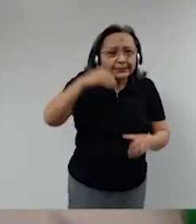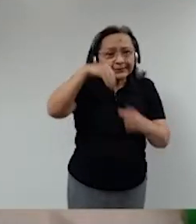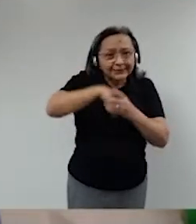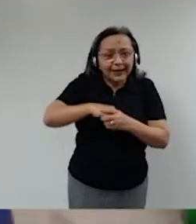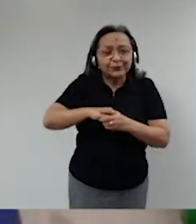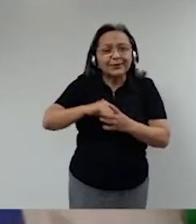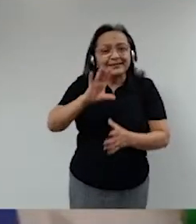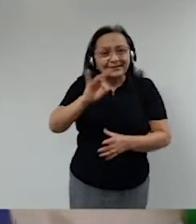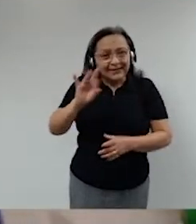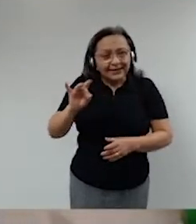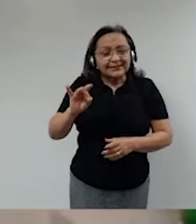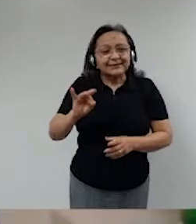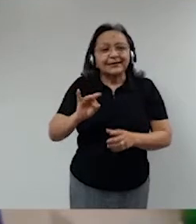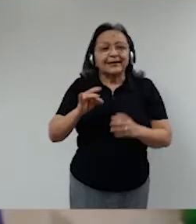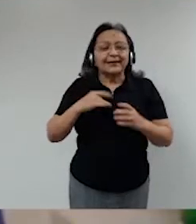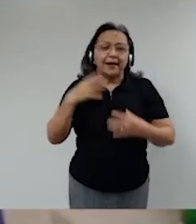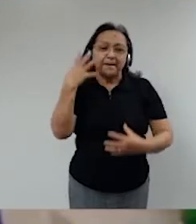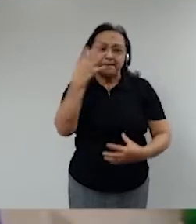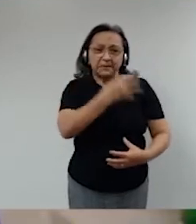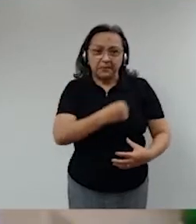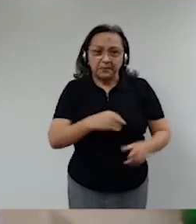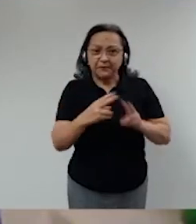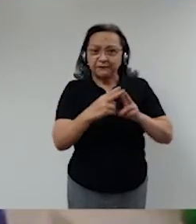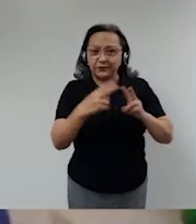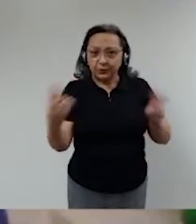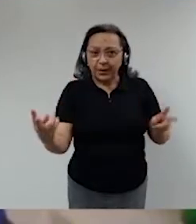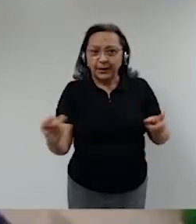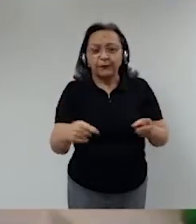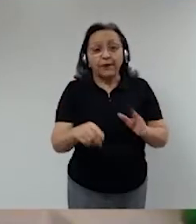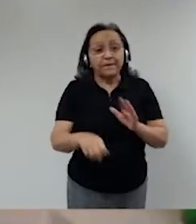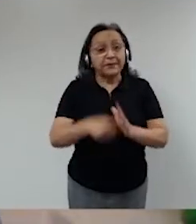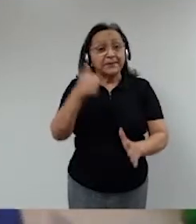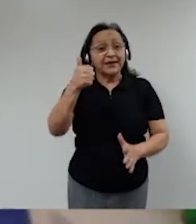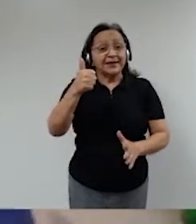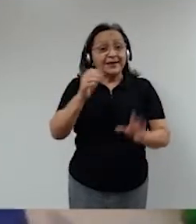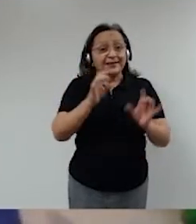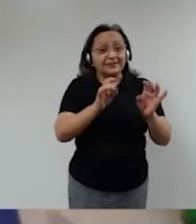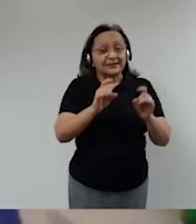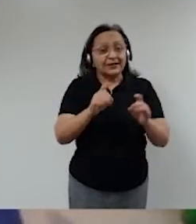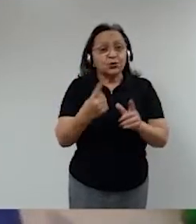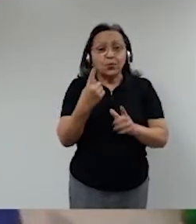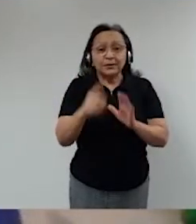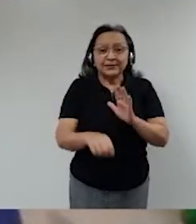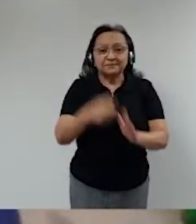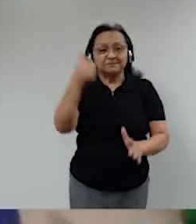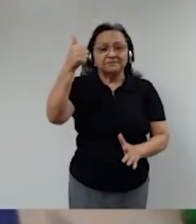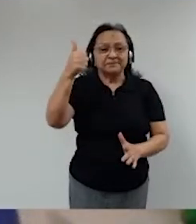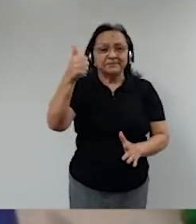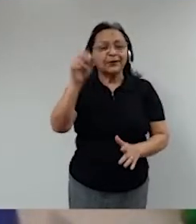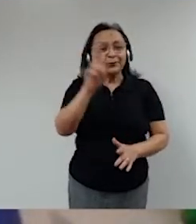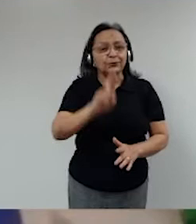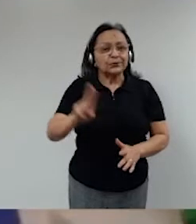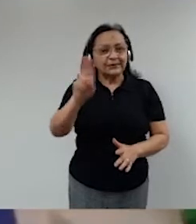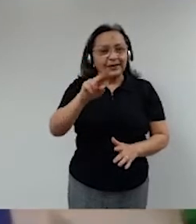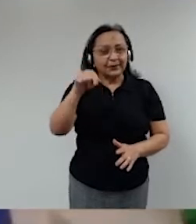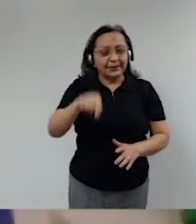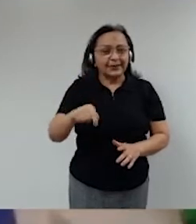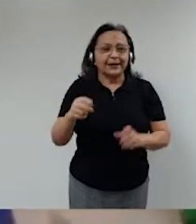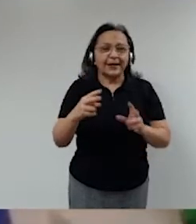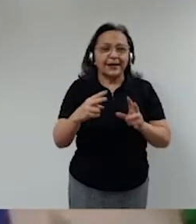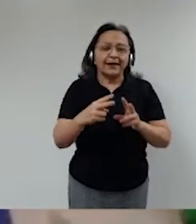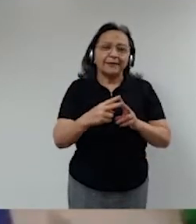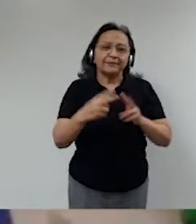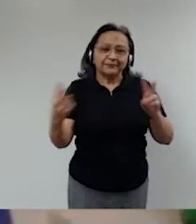como eu mencionei anteriormente, que foi a primeira especialidade, uma das primeiras a ter utilizado a telemedicina, como